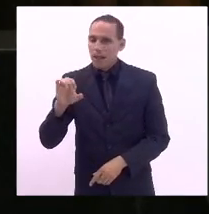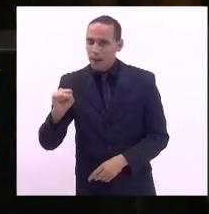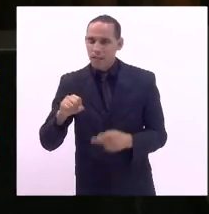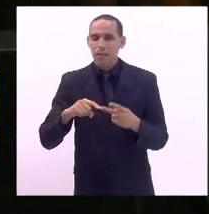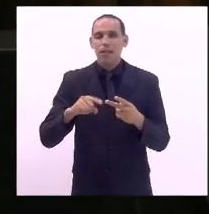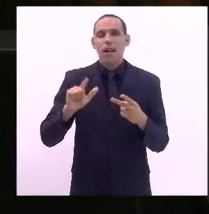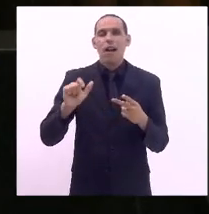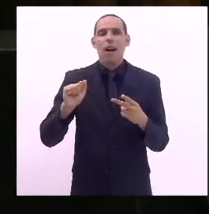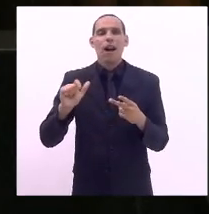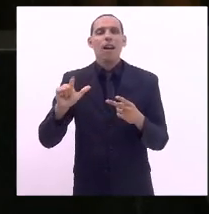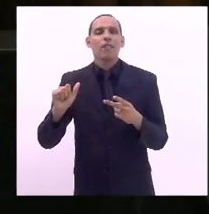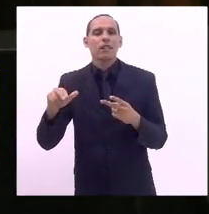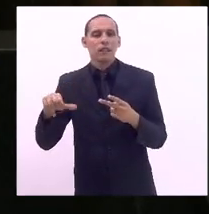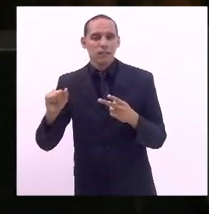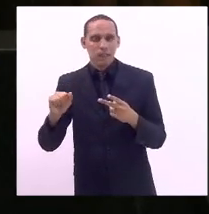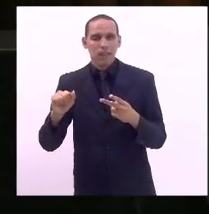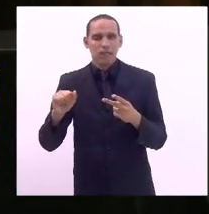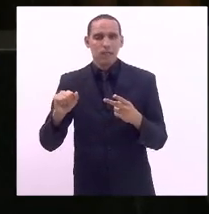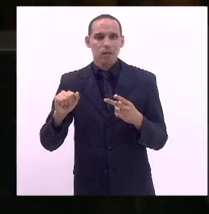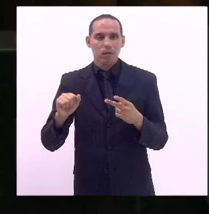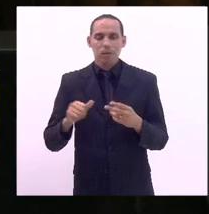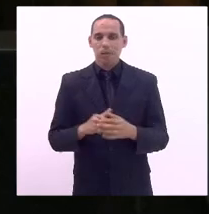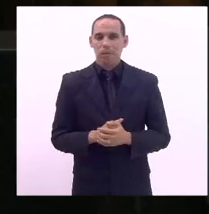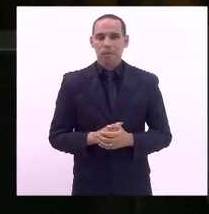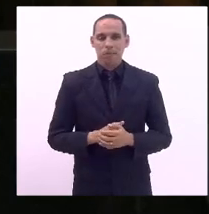Alana Passos, e